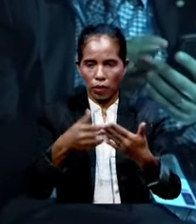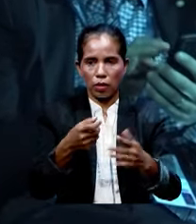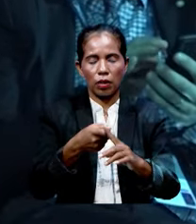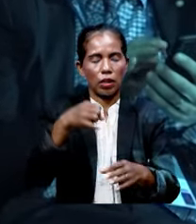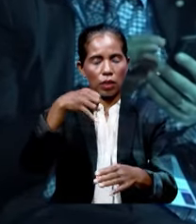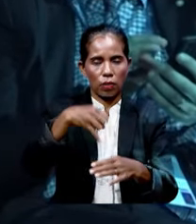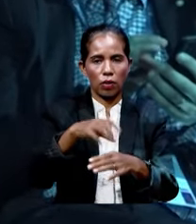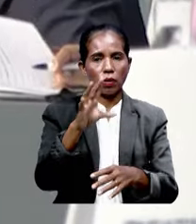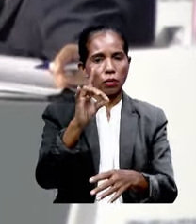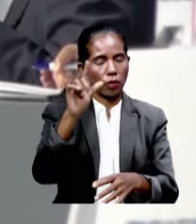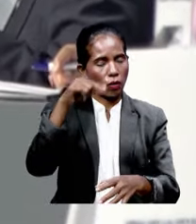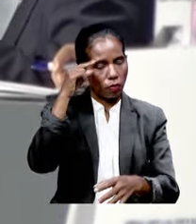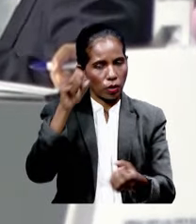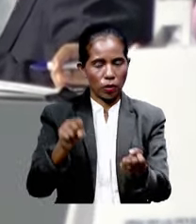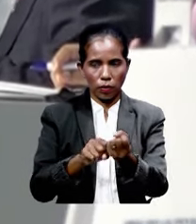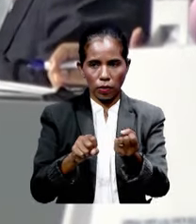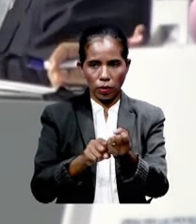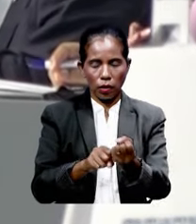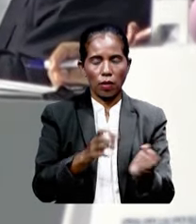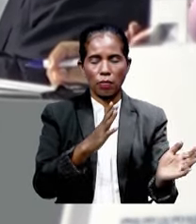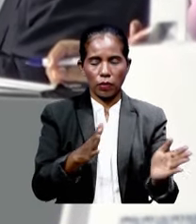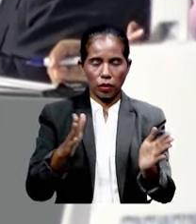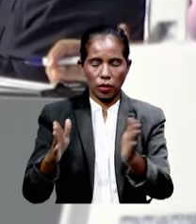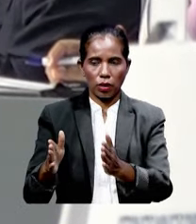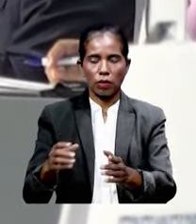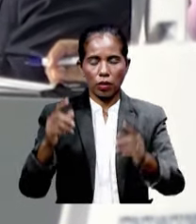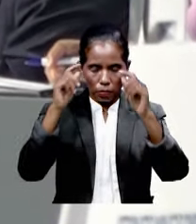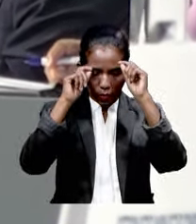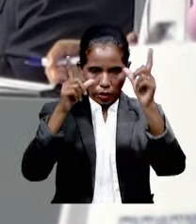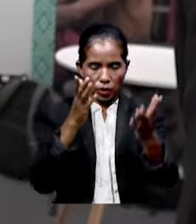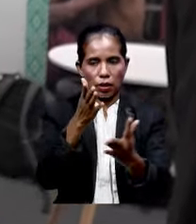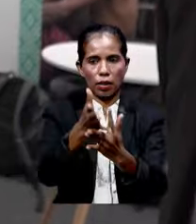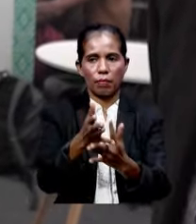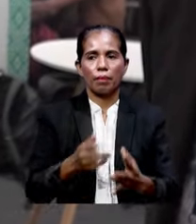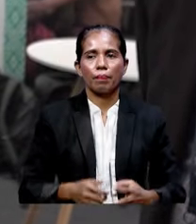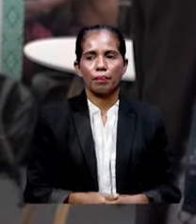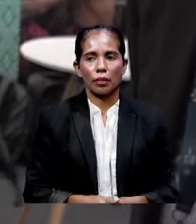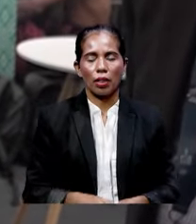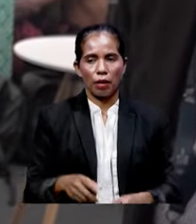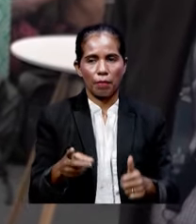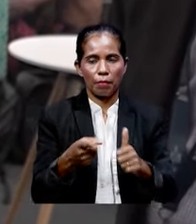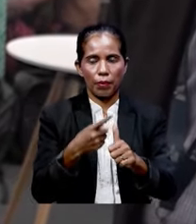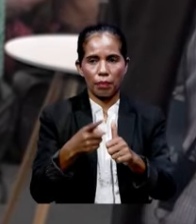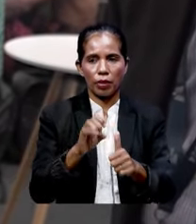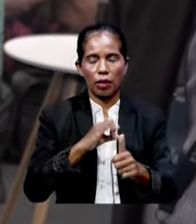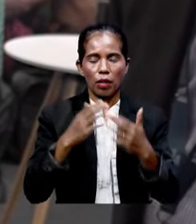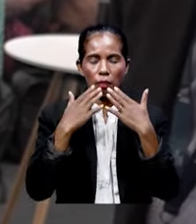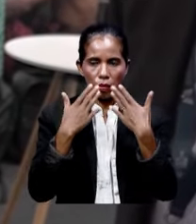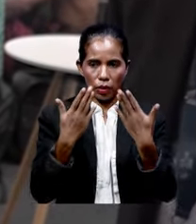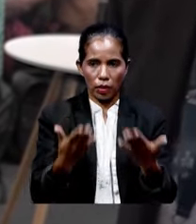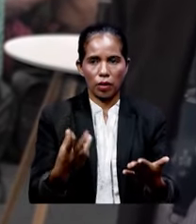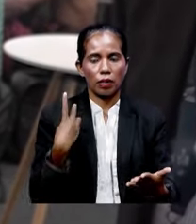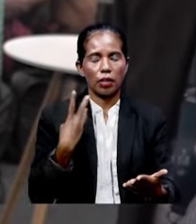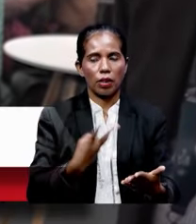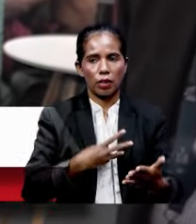oitavo governo, nebe contribuiu para o processo adesão Timor-Leste durante Tinanghito. Em primeiro lugar, eu agradeço para a Itália,